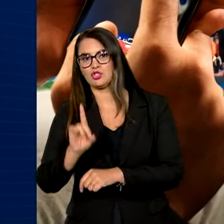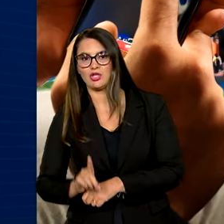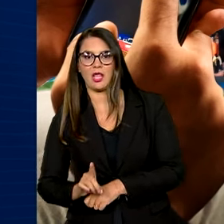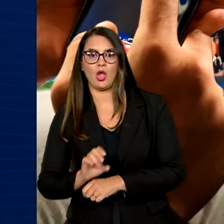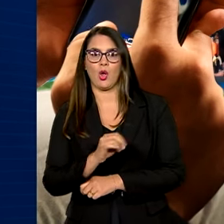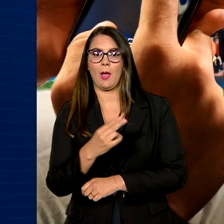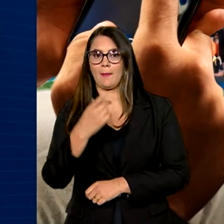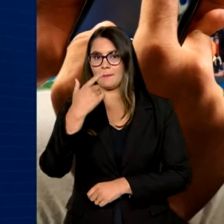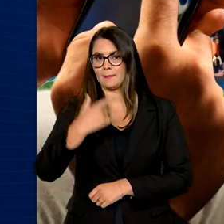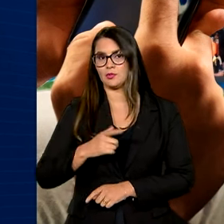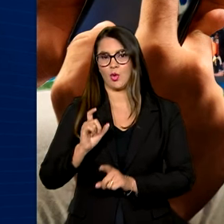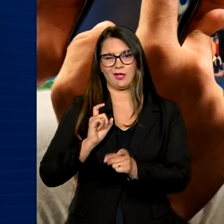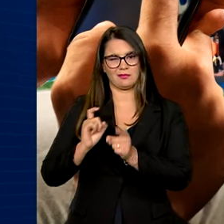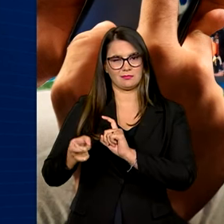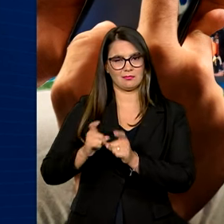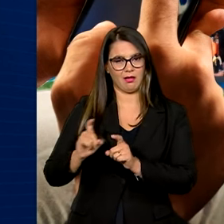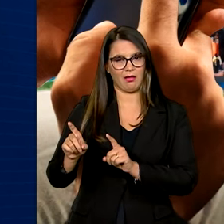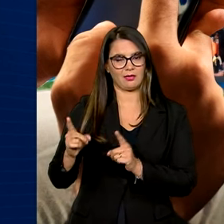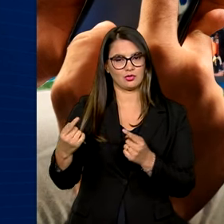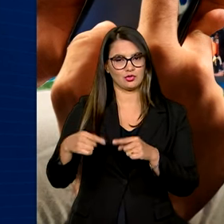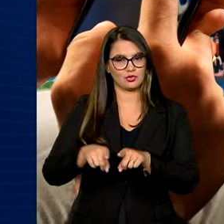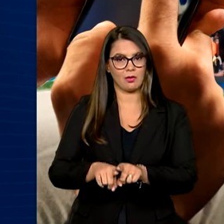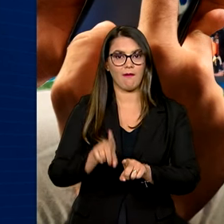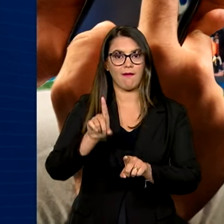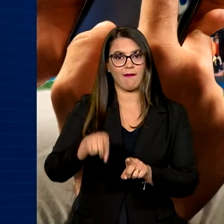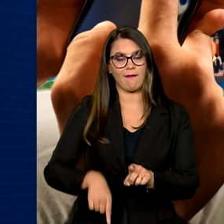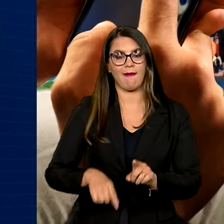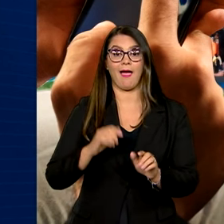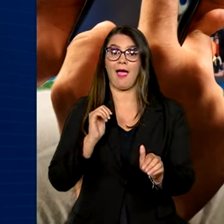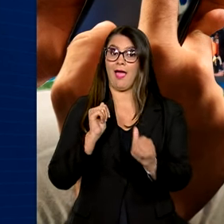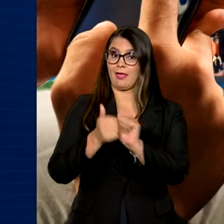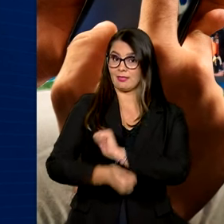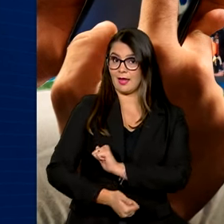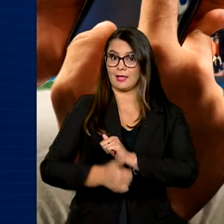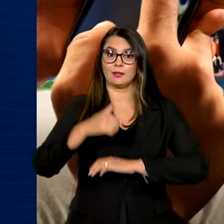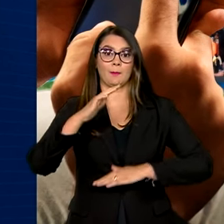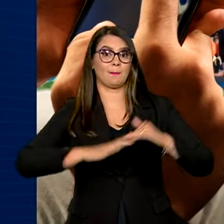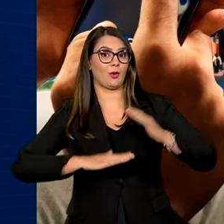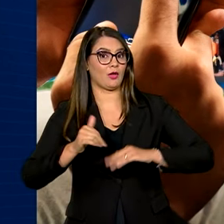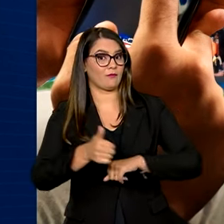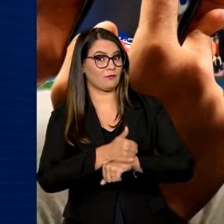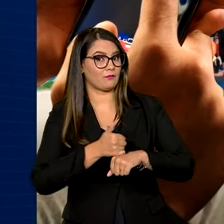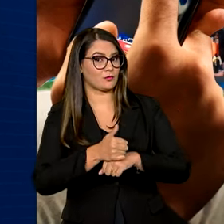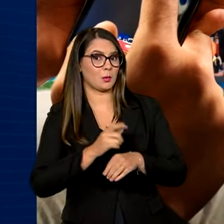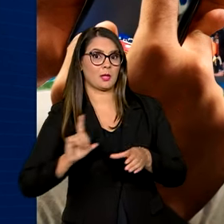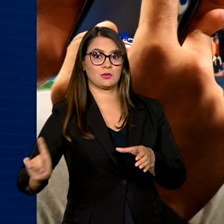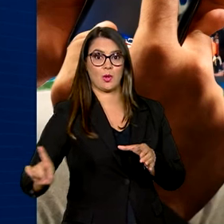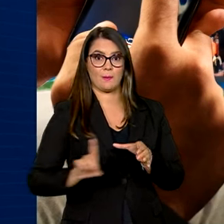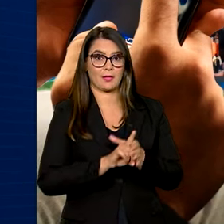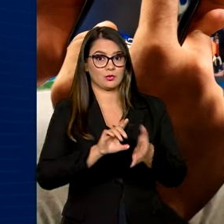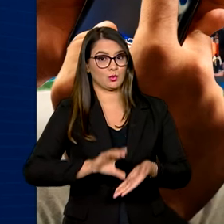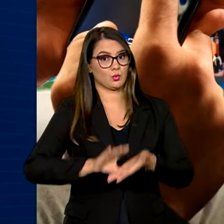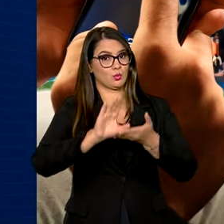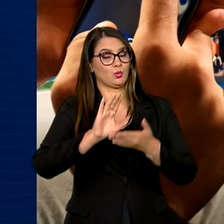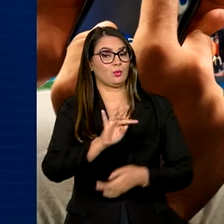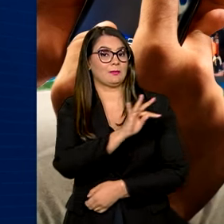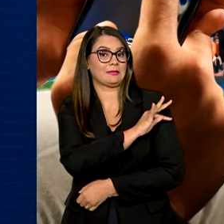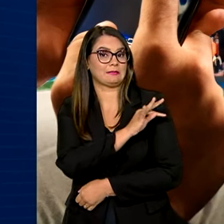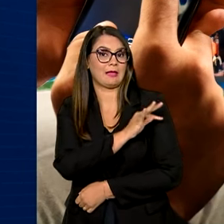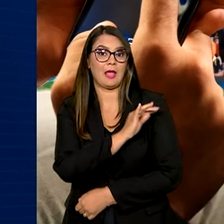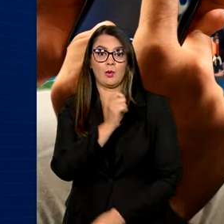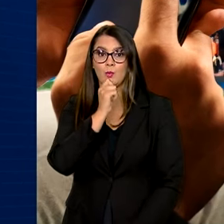ou membros do quadro societário sejam atletas profissionais integrantes de comissão técnica